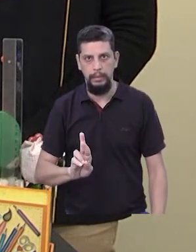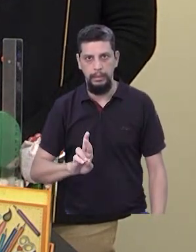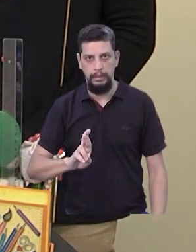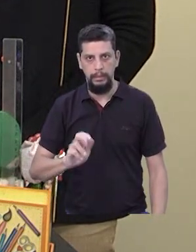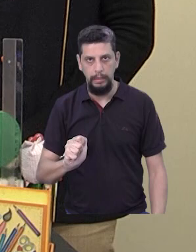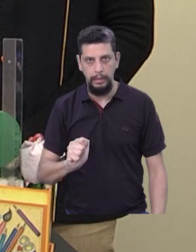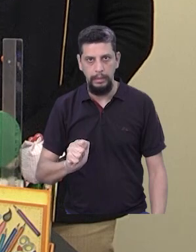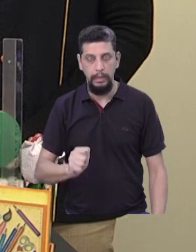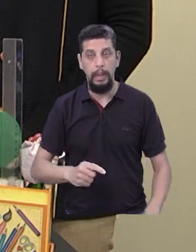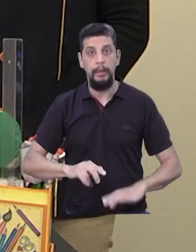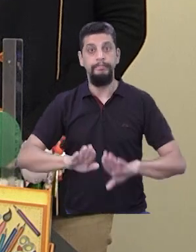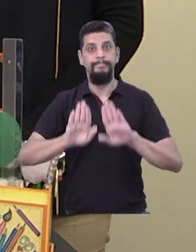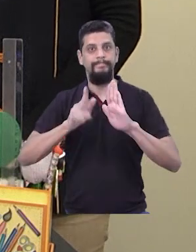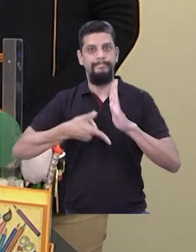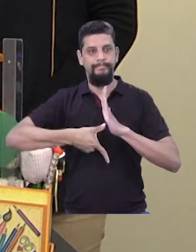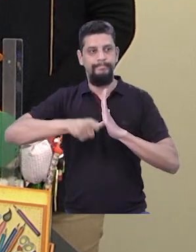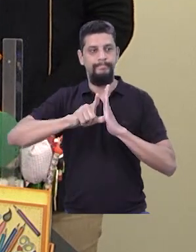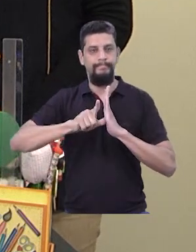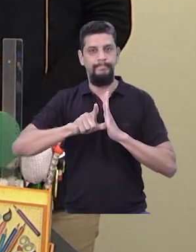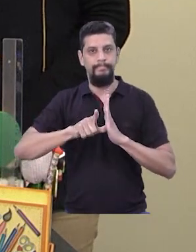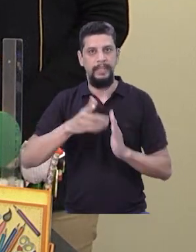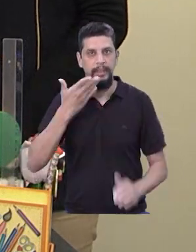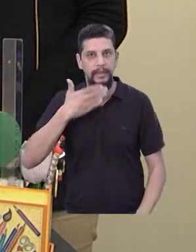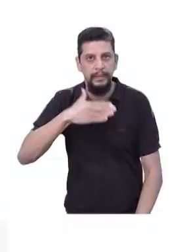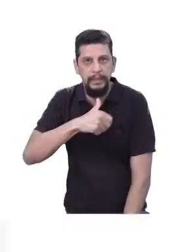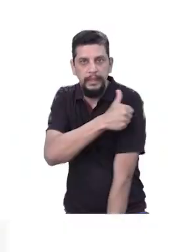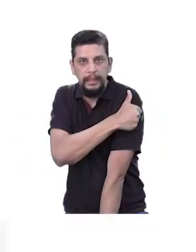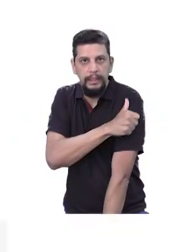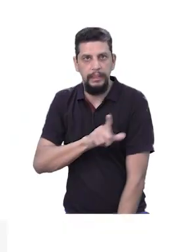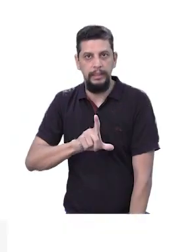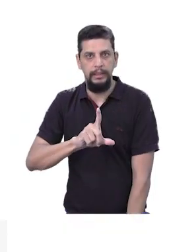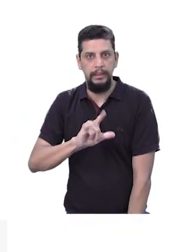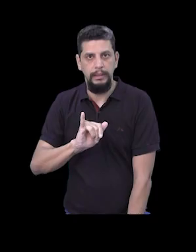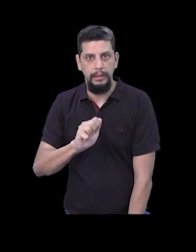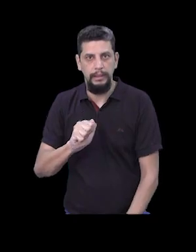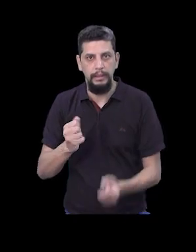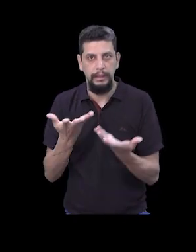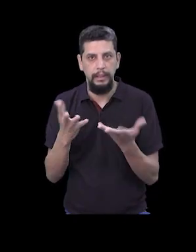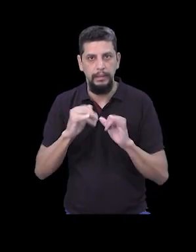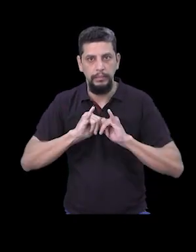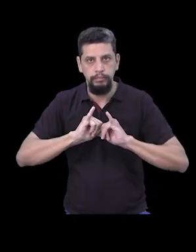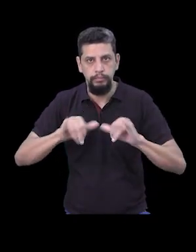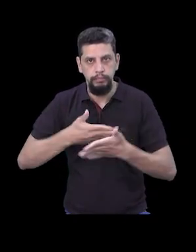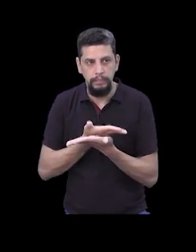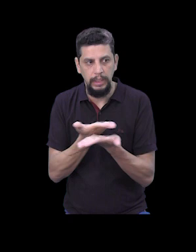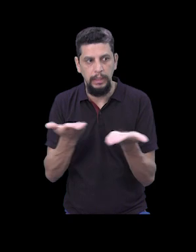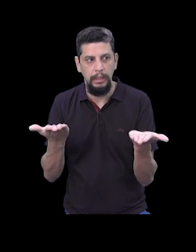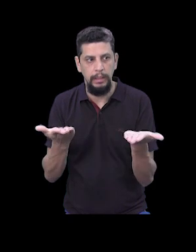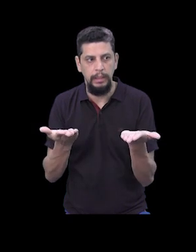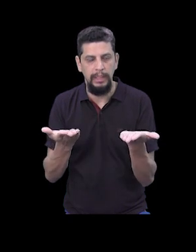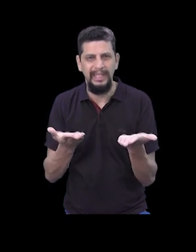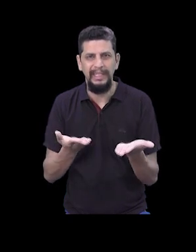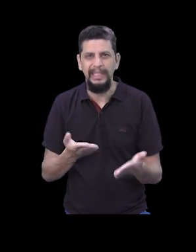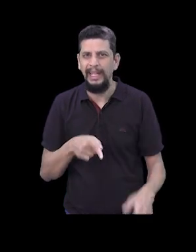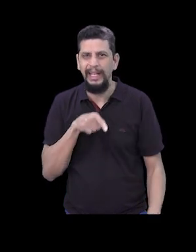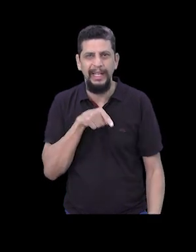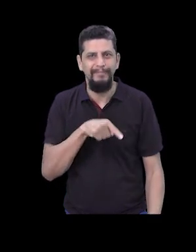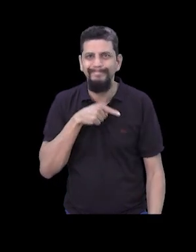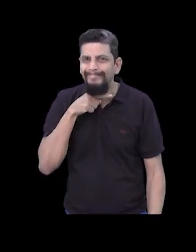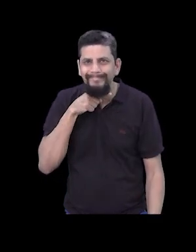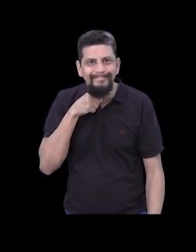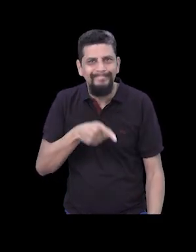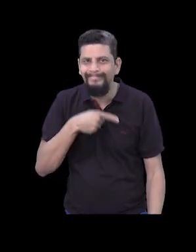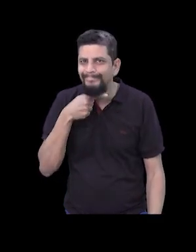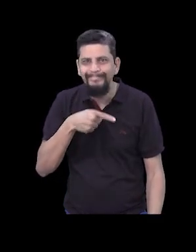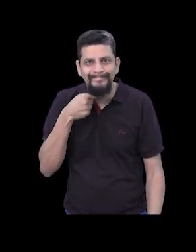Mas antes, olha lá. Ué, olha, a Lia quer nos dizer alguma coisa. Vamos ver? Vamos. Ah, a Lia está dizendo que ela